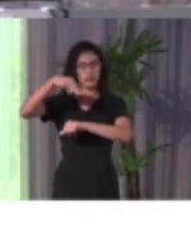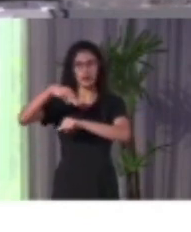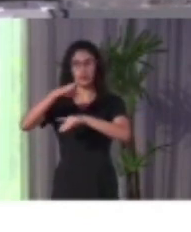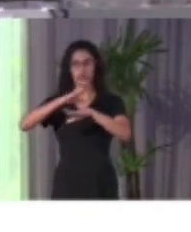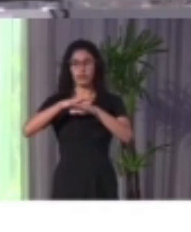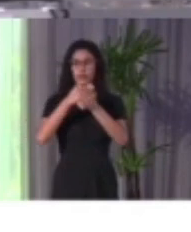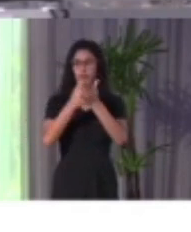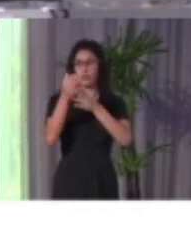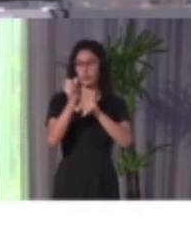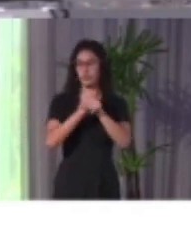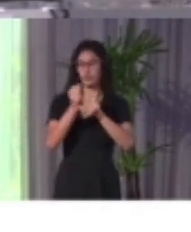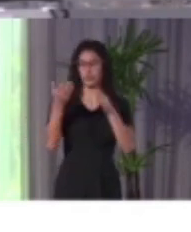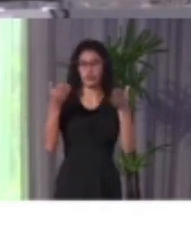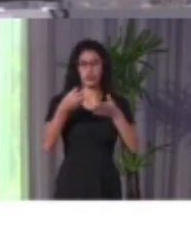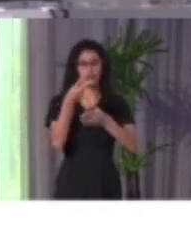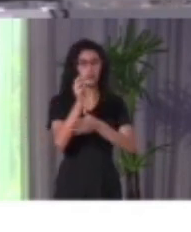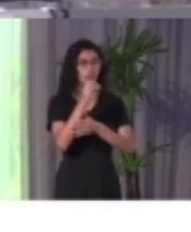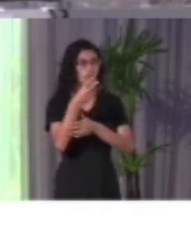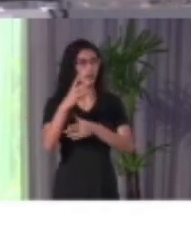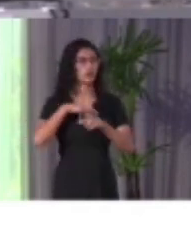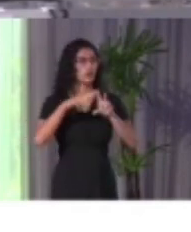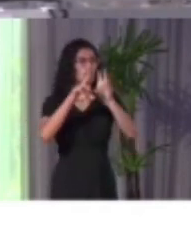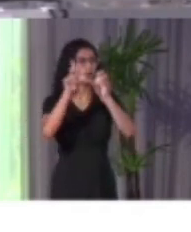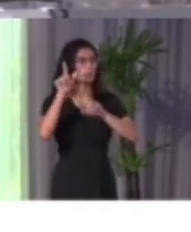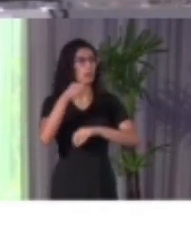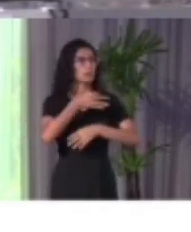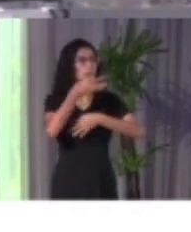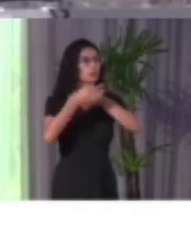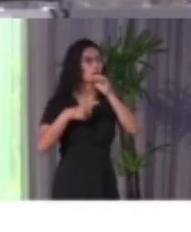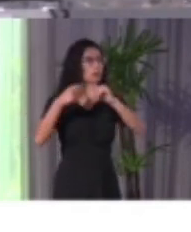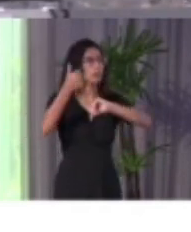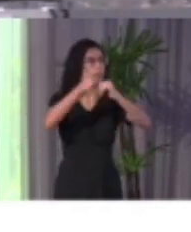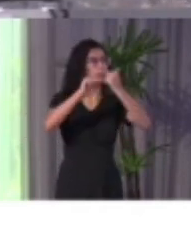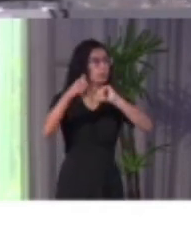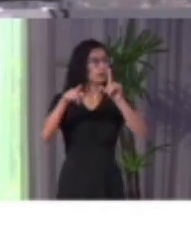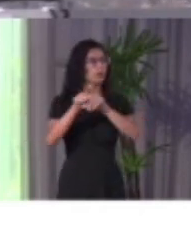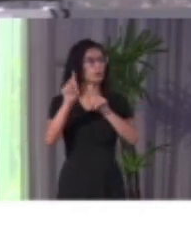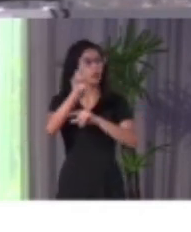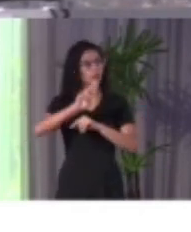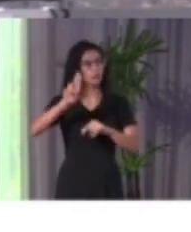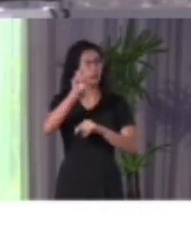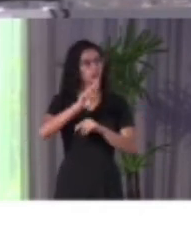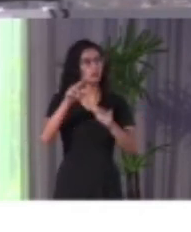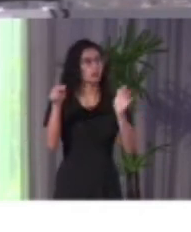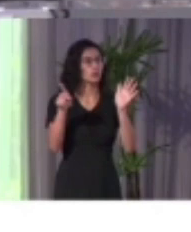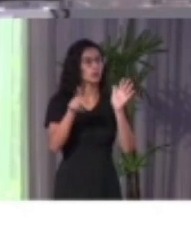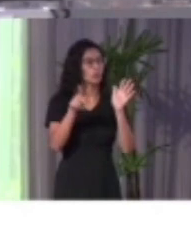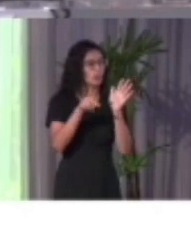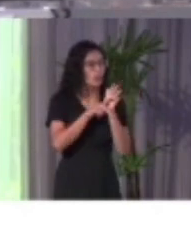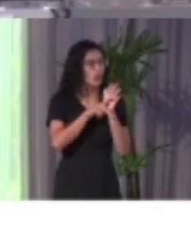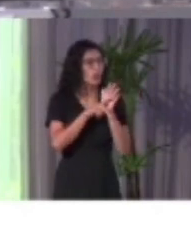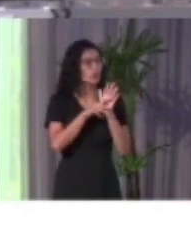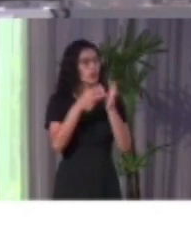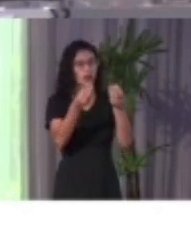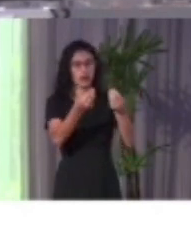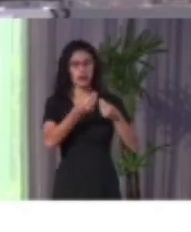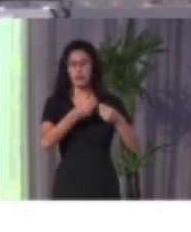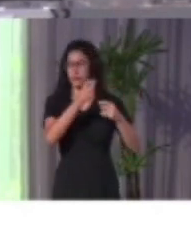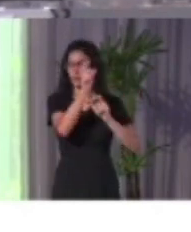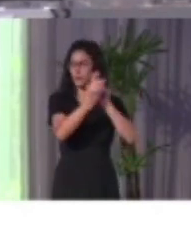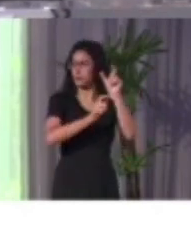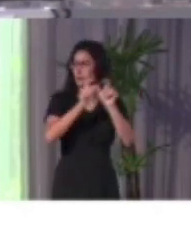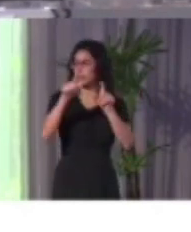defendi no comecinho desse ano, cujo título é Critérios de Análise e Utilização das Contribuições Recebidas por